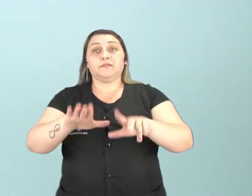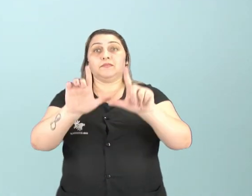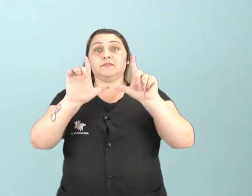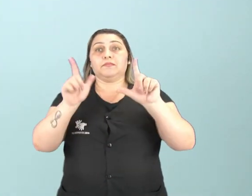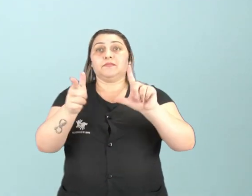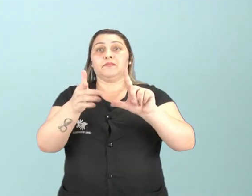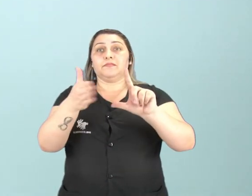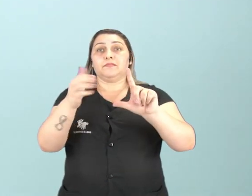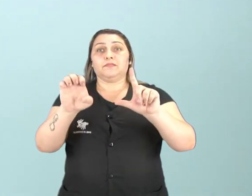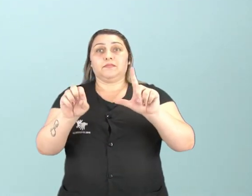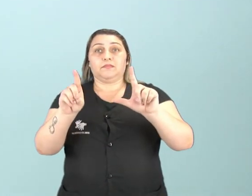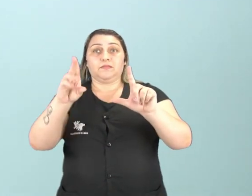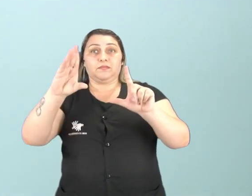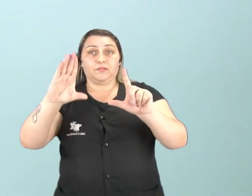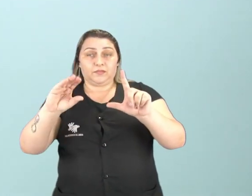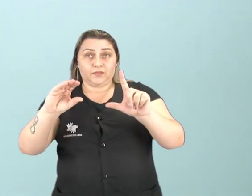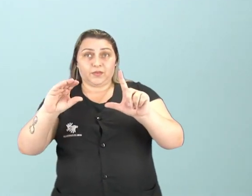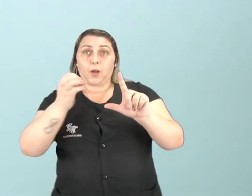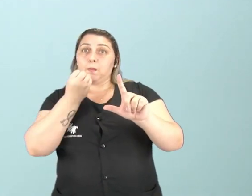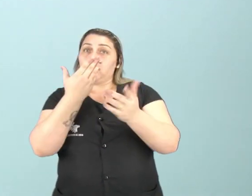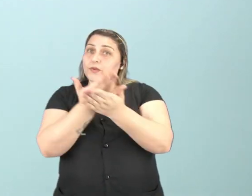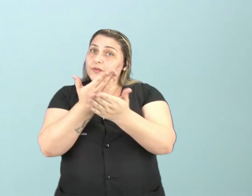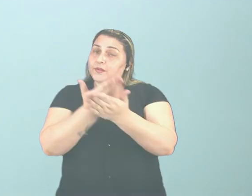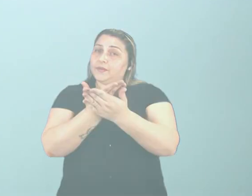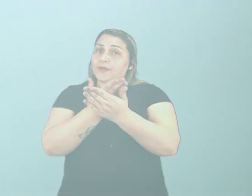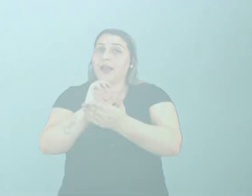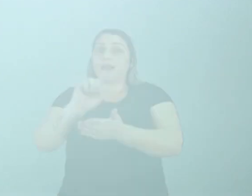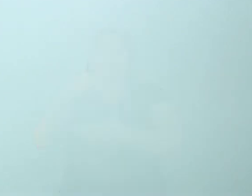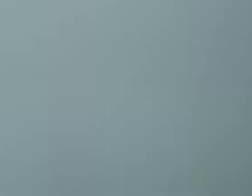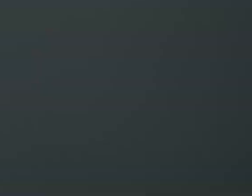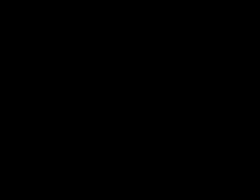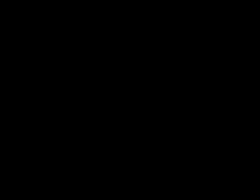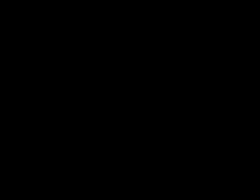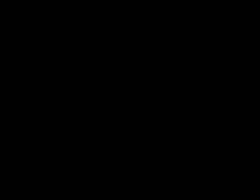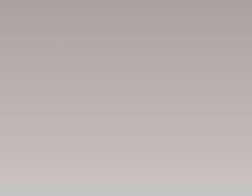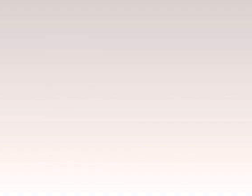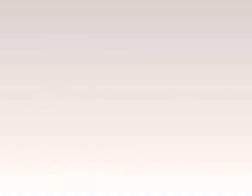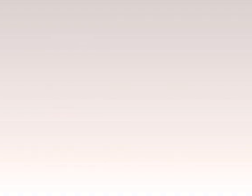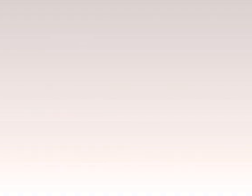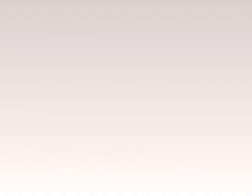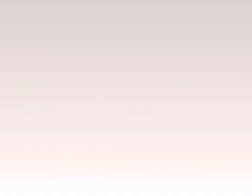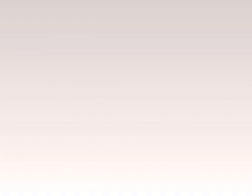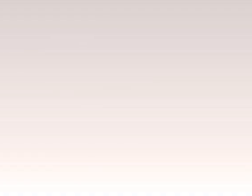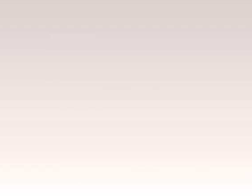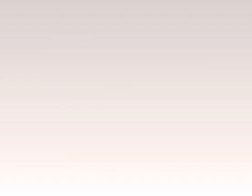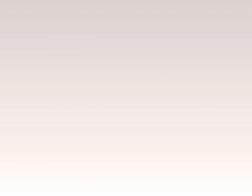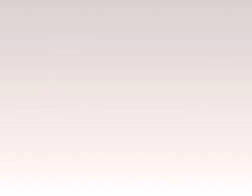plataforma Eduque. Bons estudos e até mais!